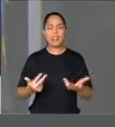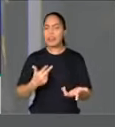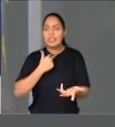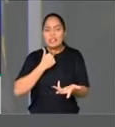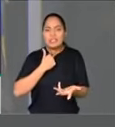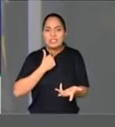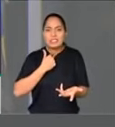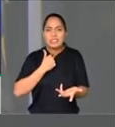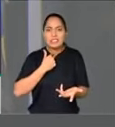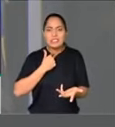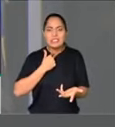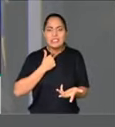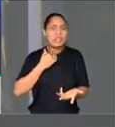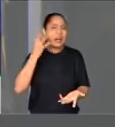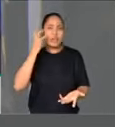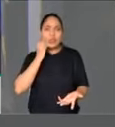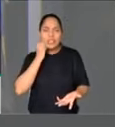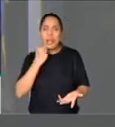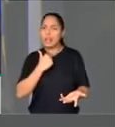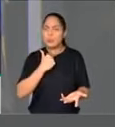podíamos adotar filhos.